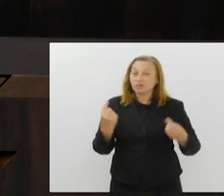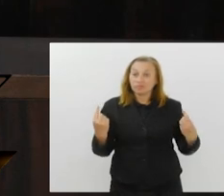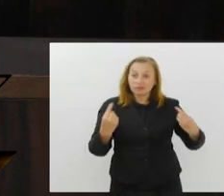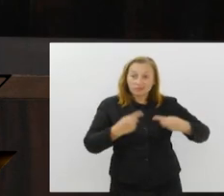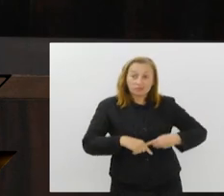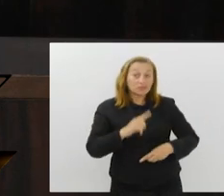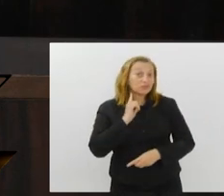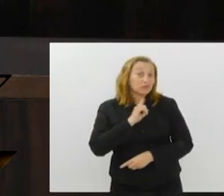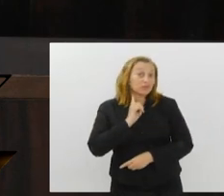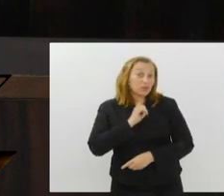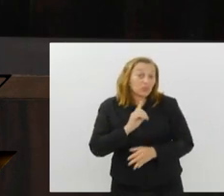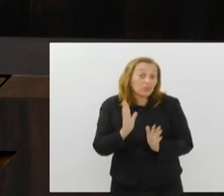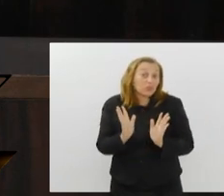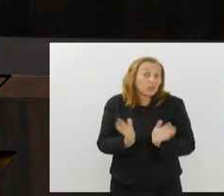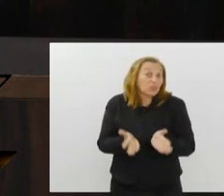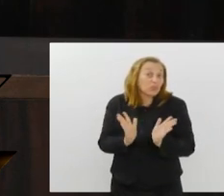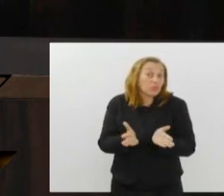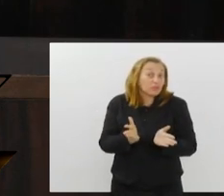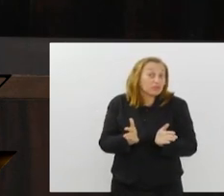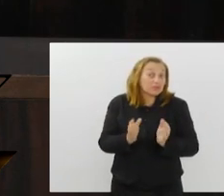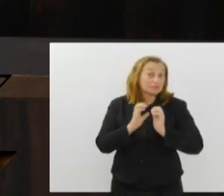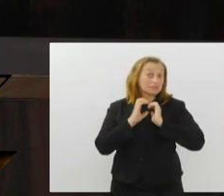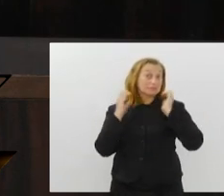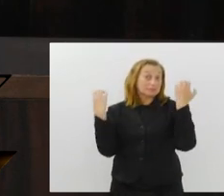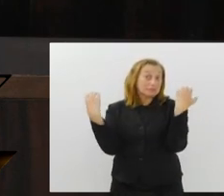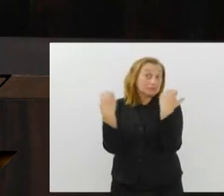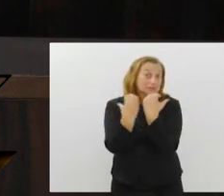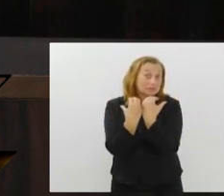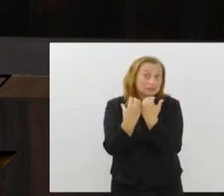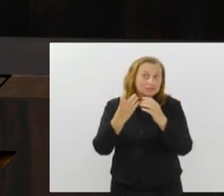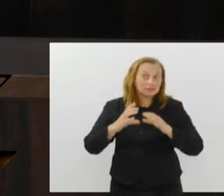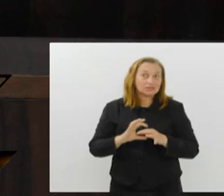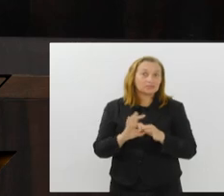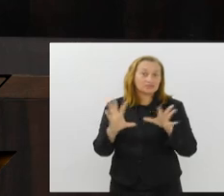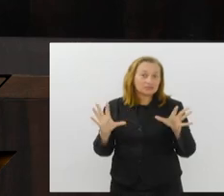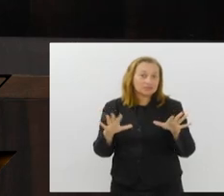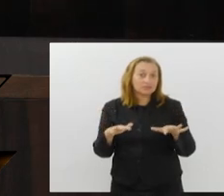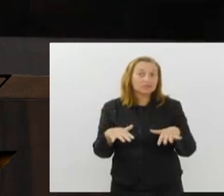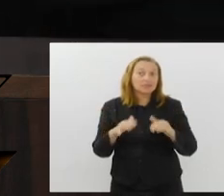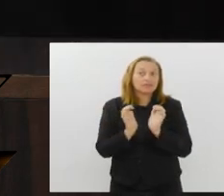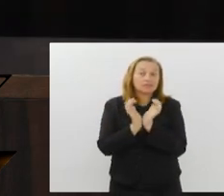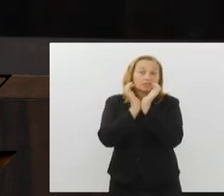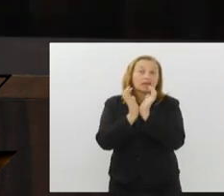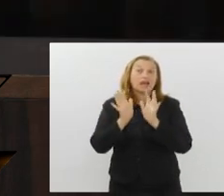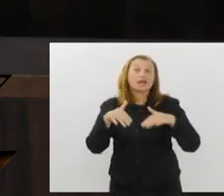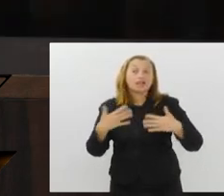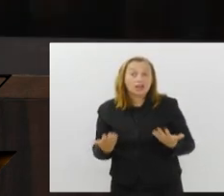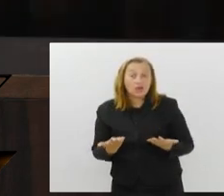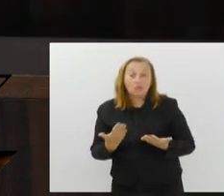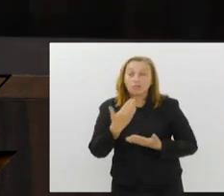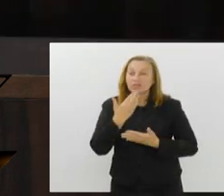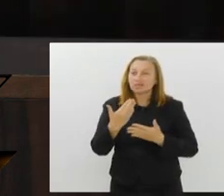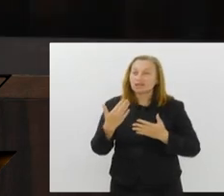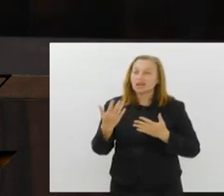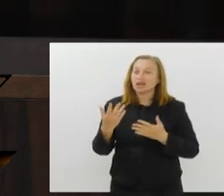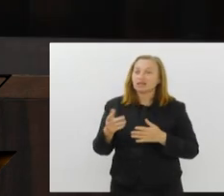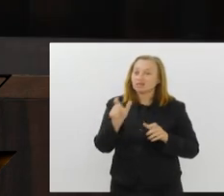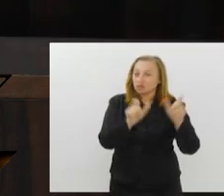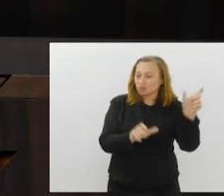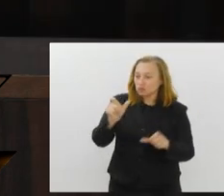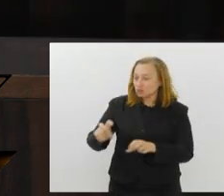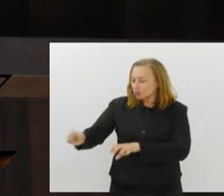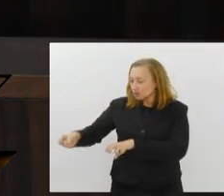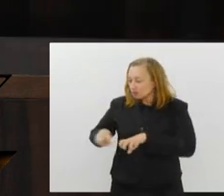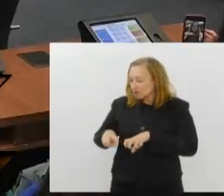Flamengo hoje no Maracanã pela Libertad dores então pediria para as pessoas concentrarem mais um pouco aqui